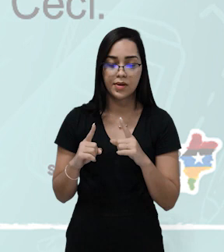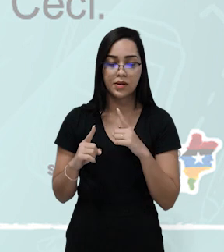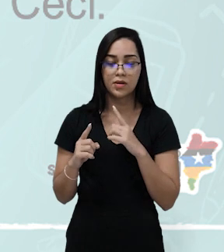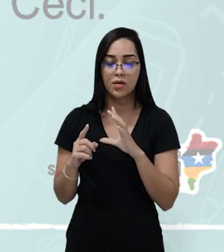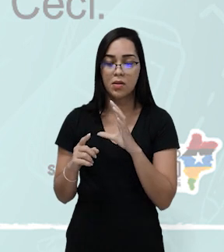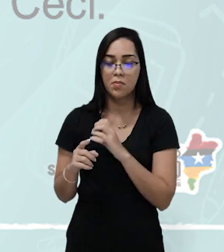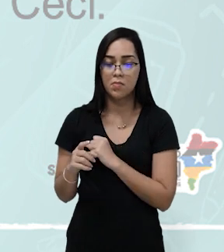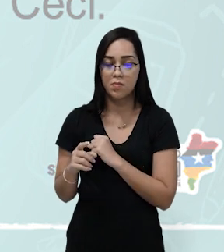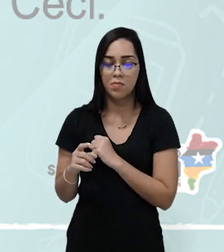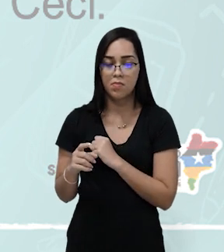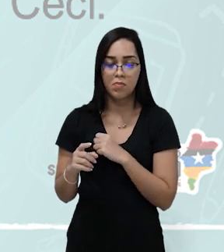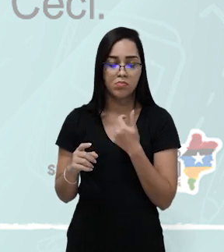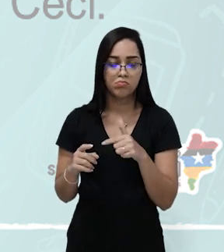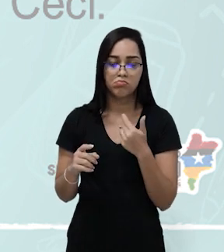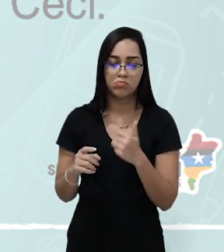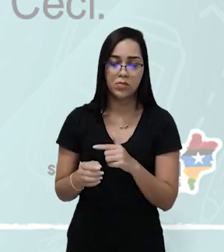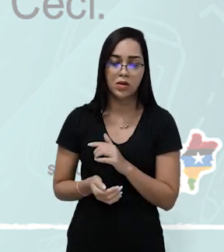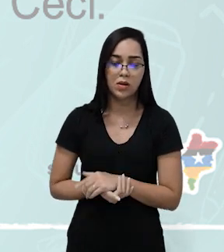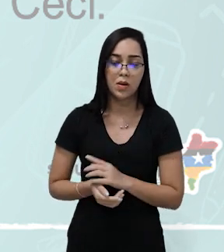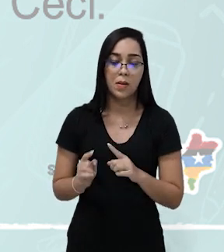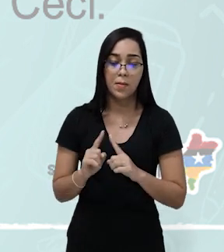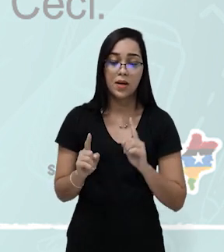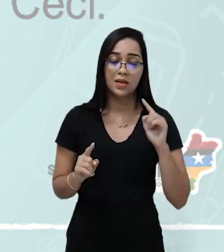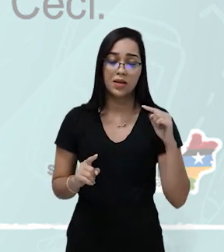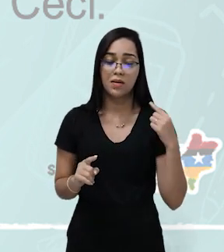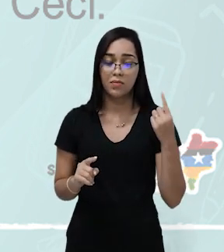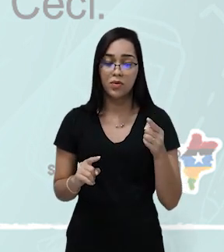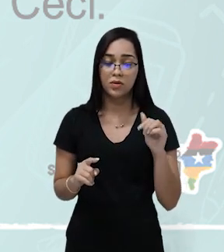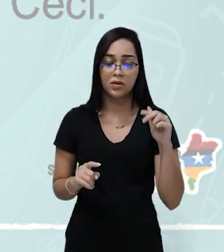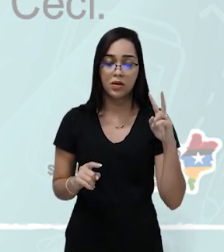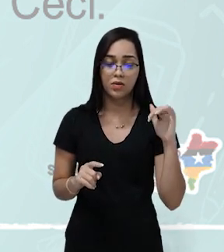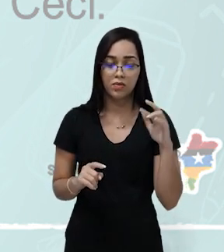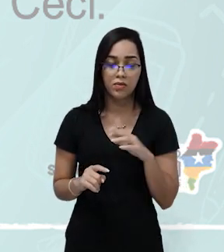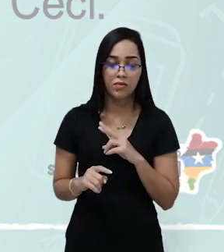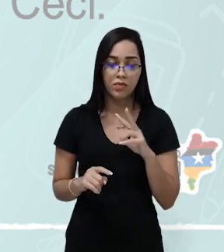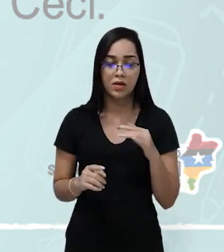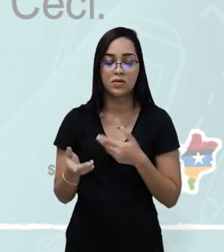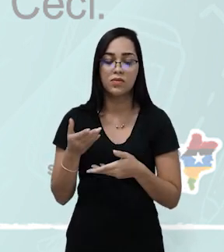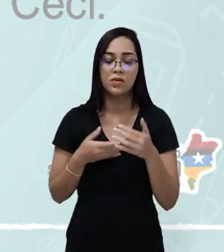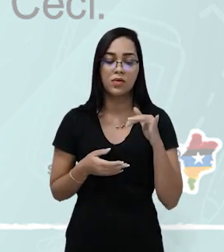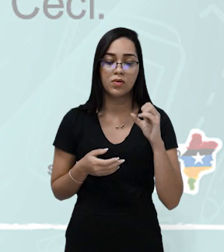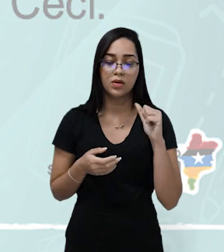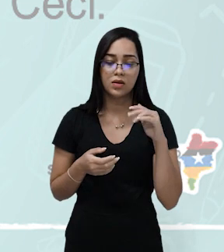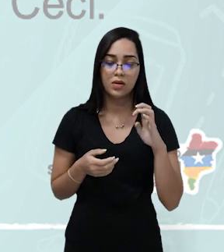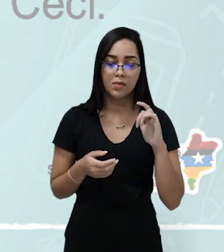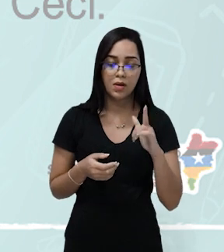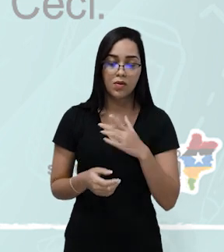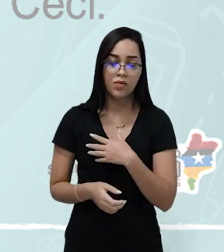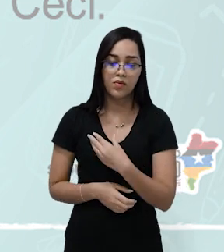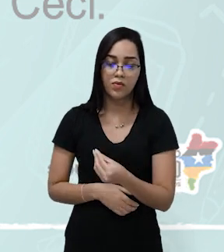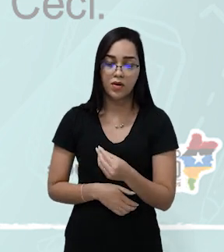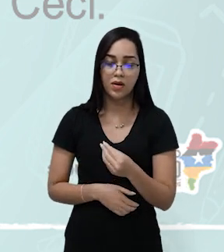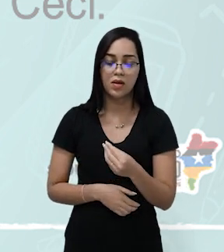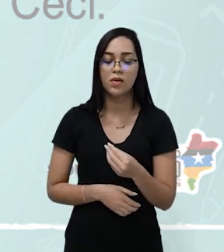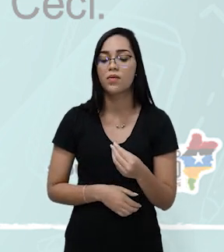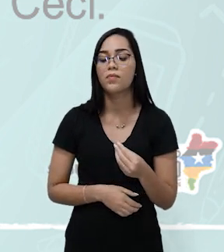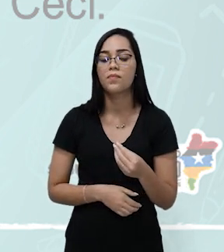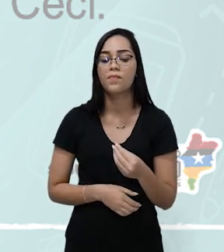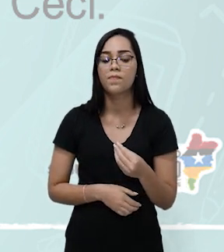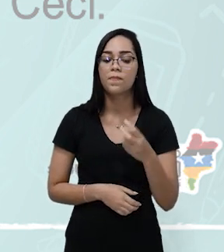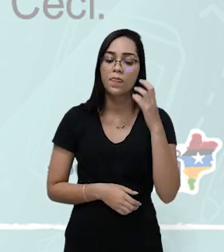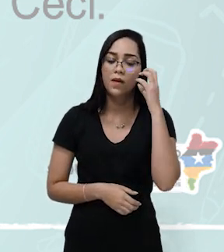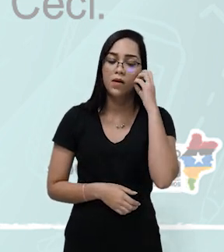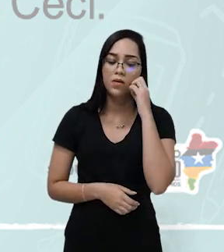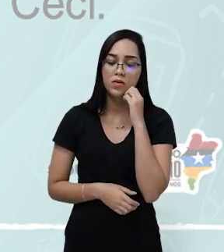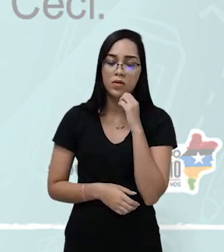um jovem nobre, apaixonado por Ceci, mas que não tem seu amor retribuído por ela. Mais tarde, porém, Álvaro irá se